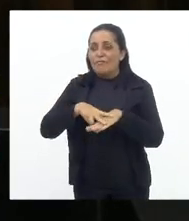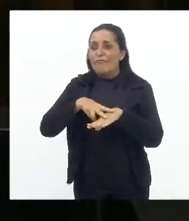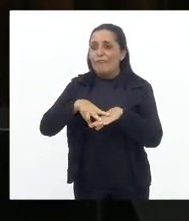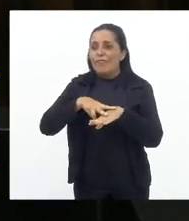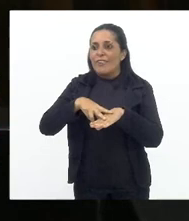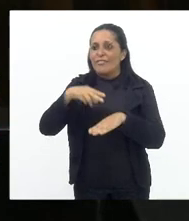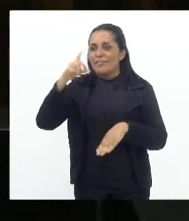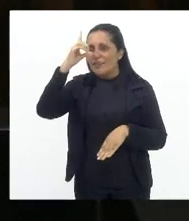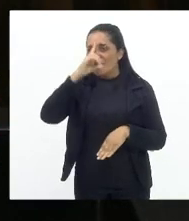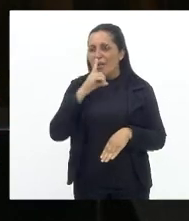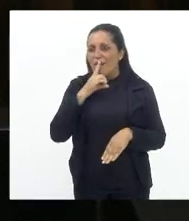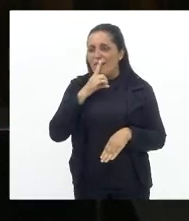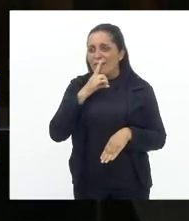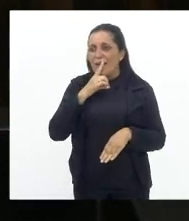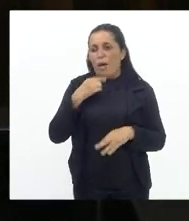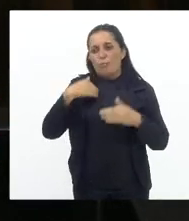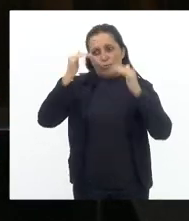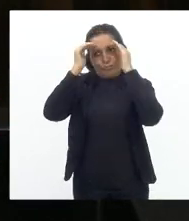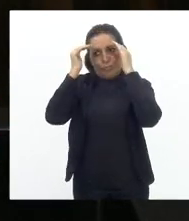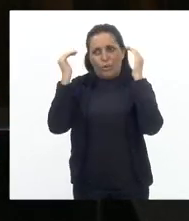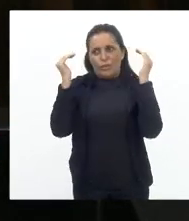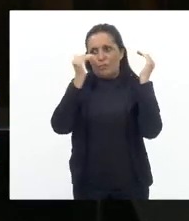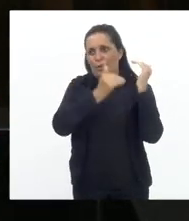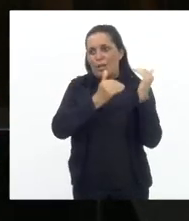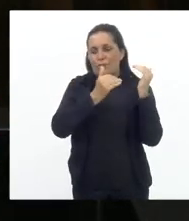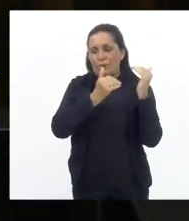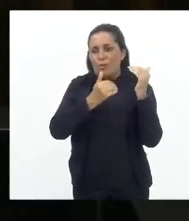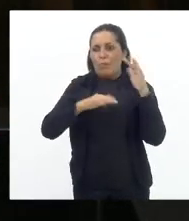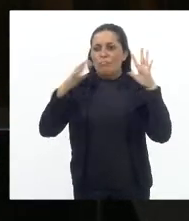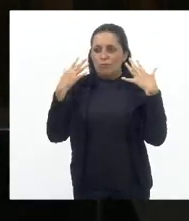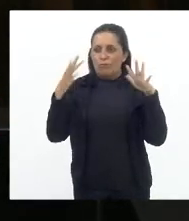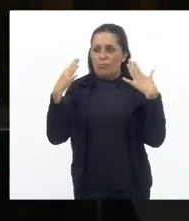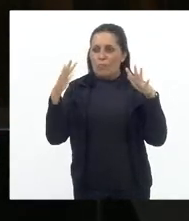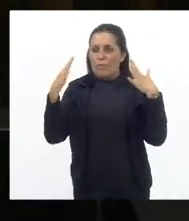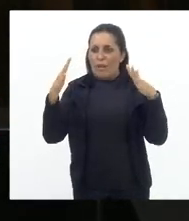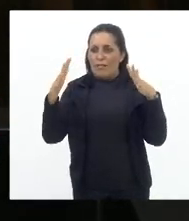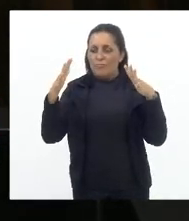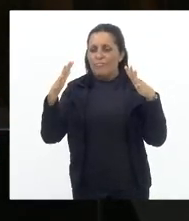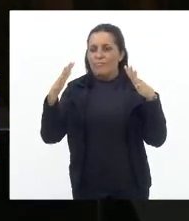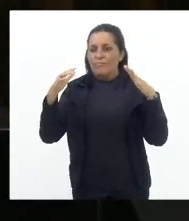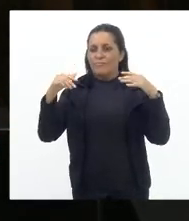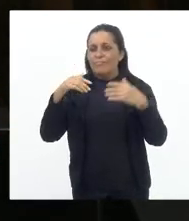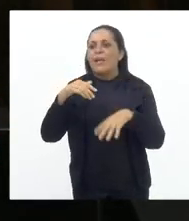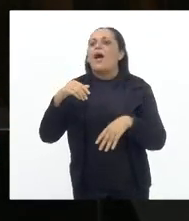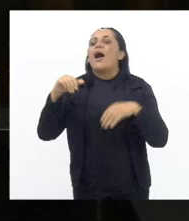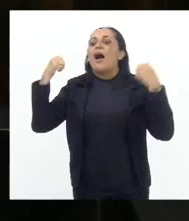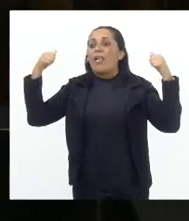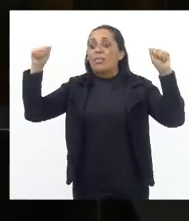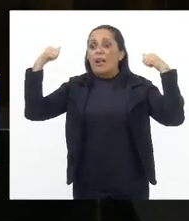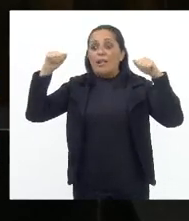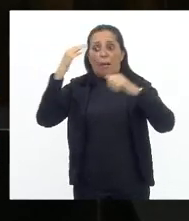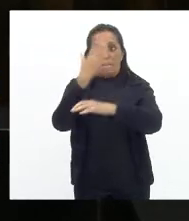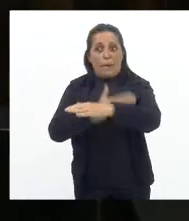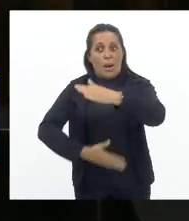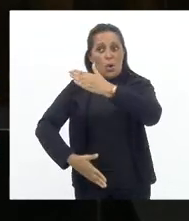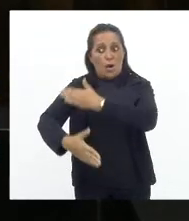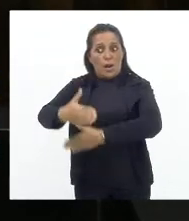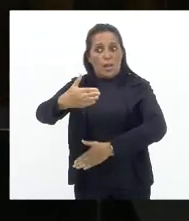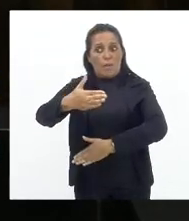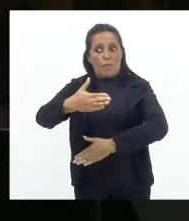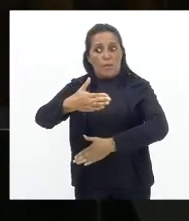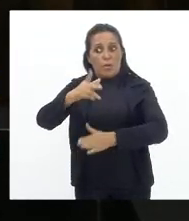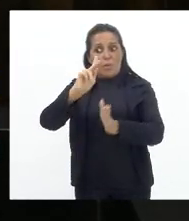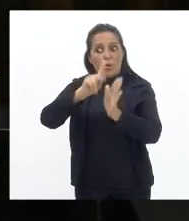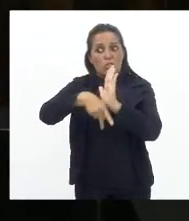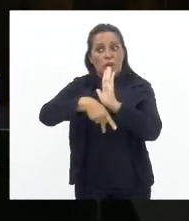amarelo então fica aqui o meu respeito o meu aplauso ao atleta paraolímpico é um projeto de